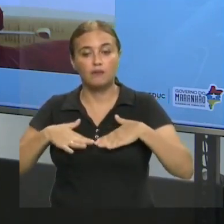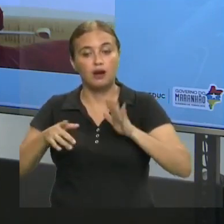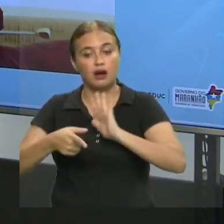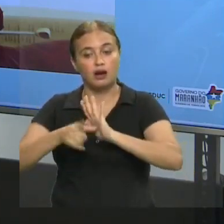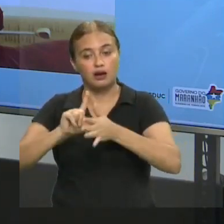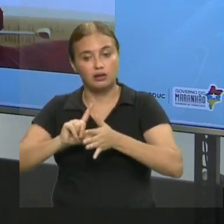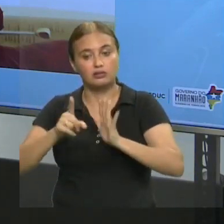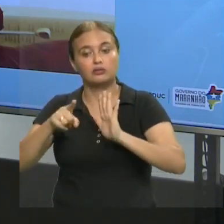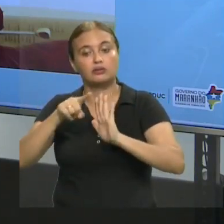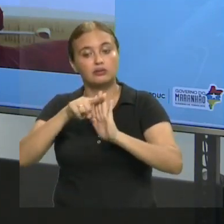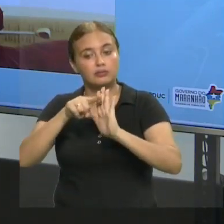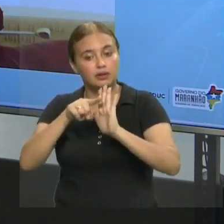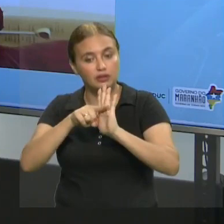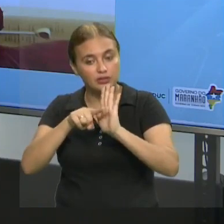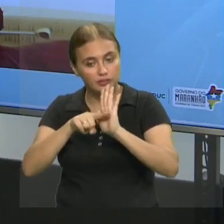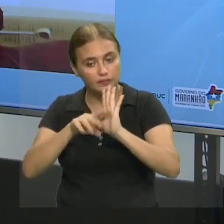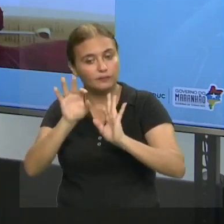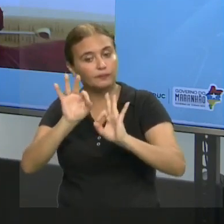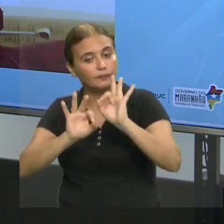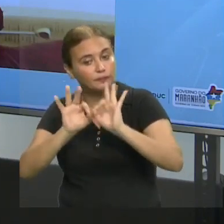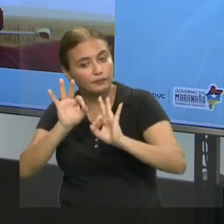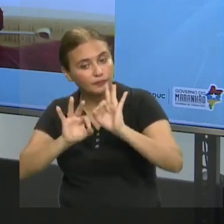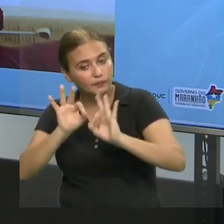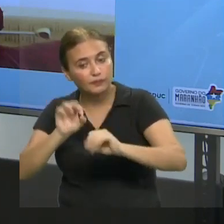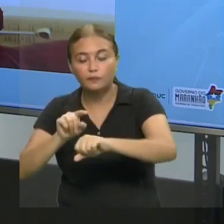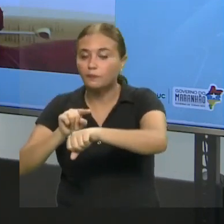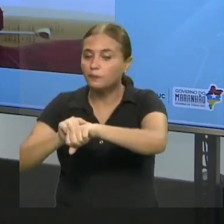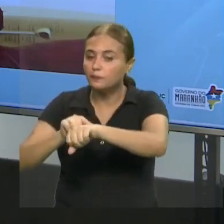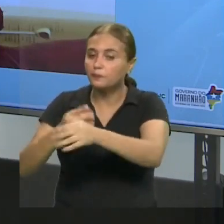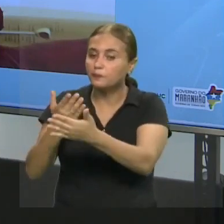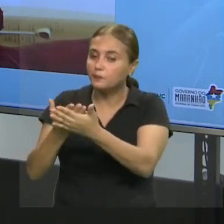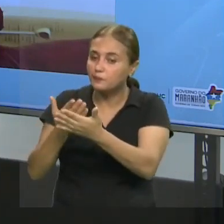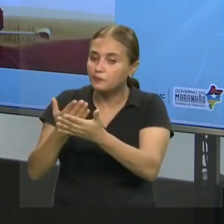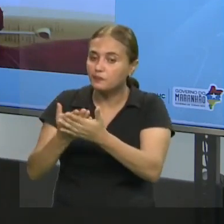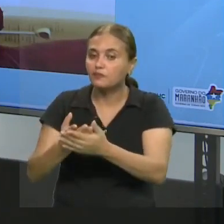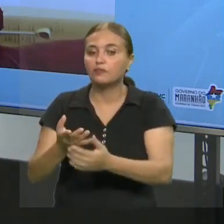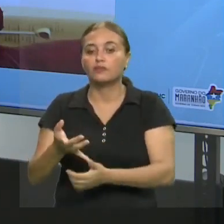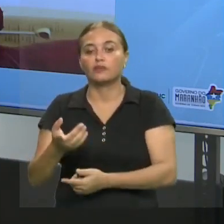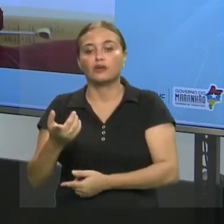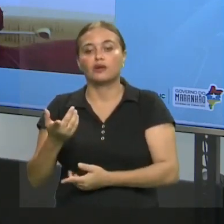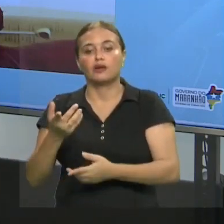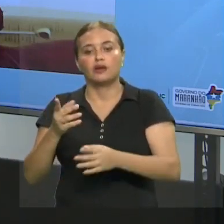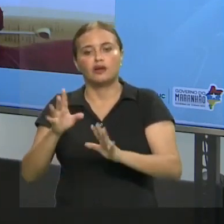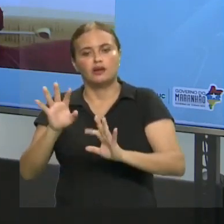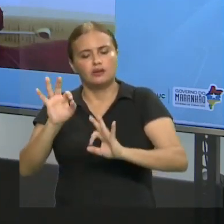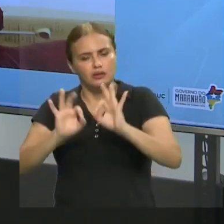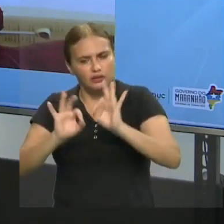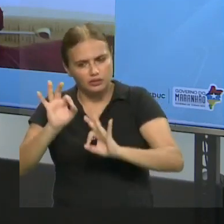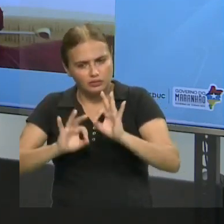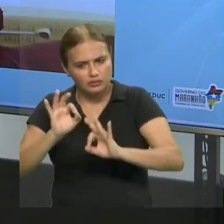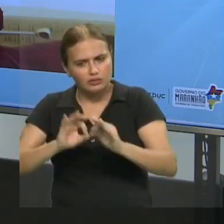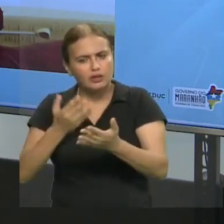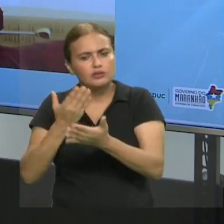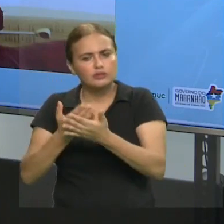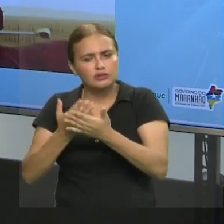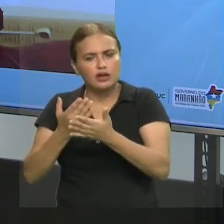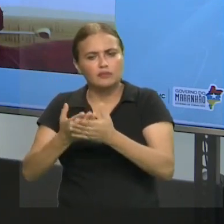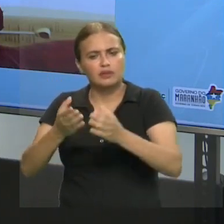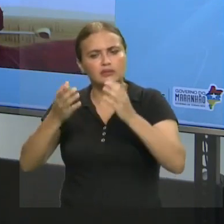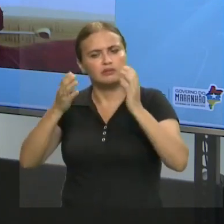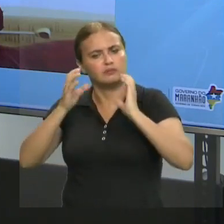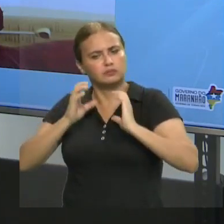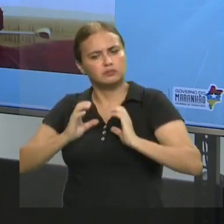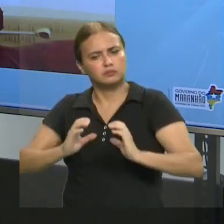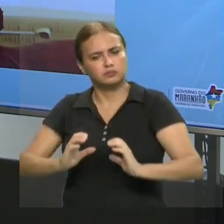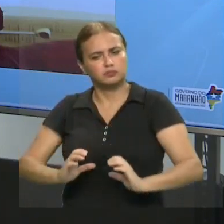que ter assim, você tem que se preparar para fazer o vestibular, tem que preparar para conseguir um emprego, mas tem que também se preparar para ser uma boa pessoa, um bom cidadão,